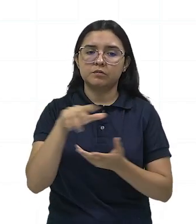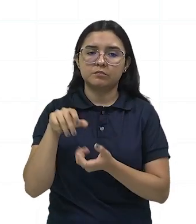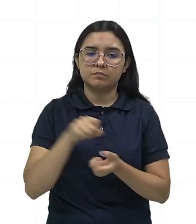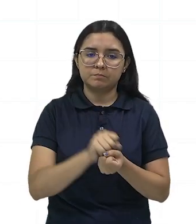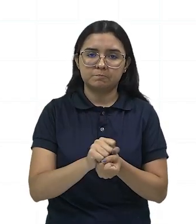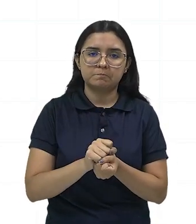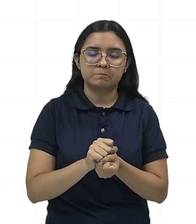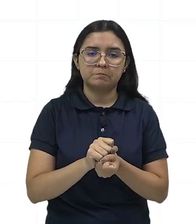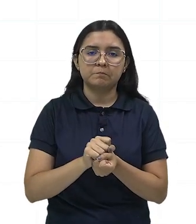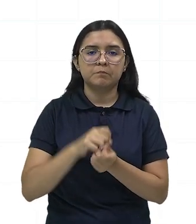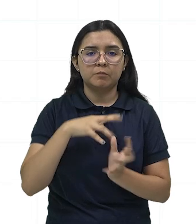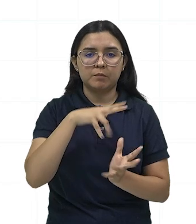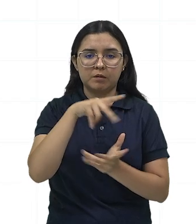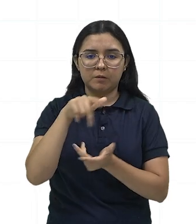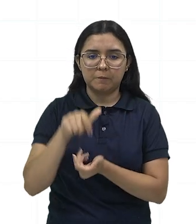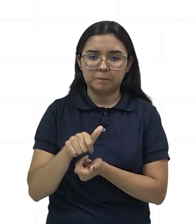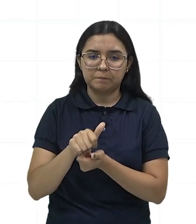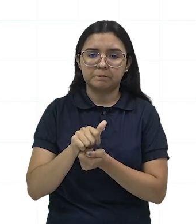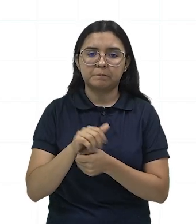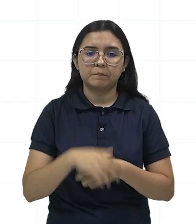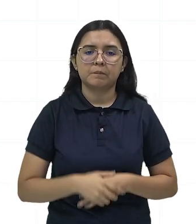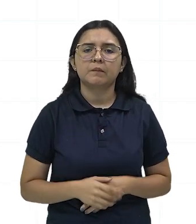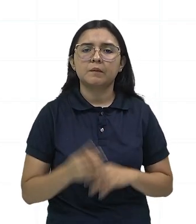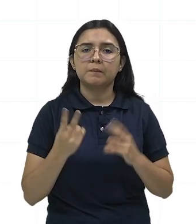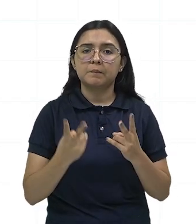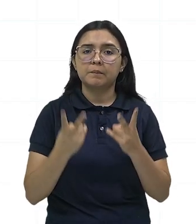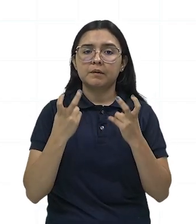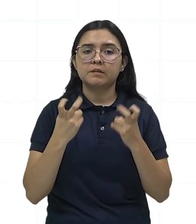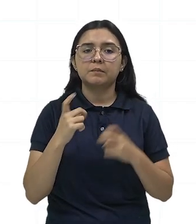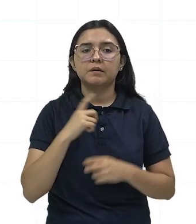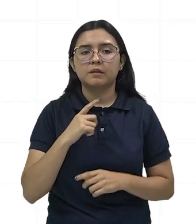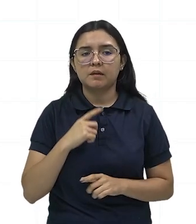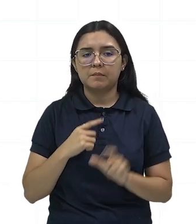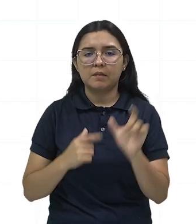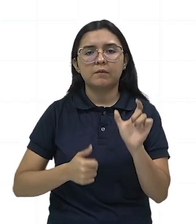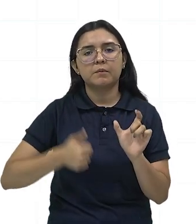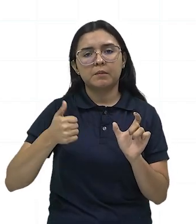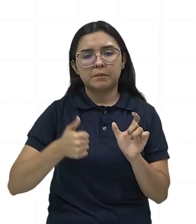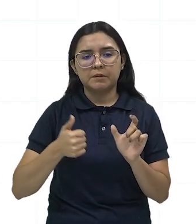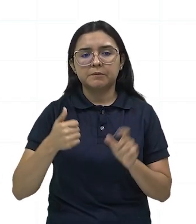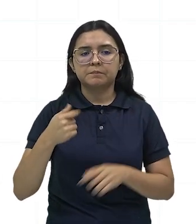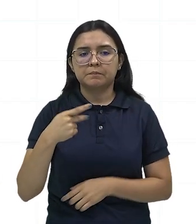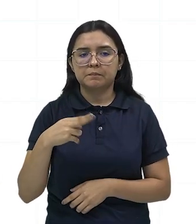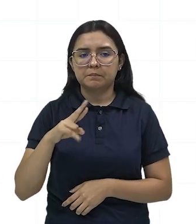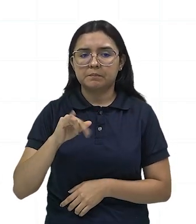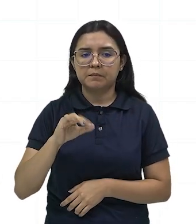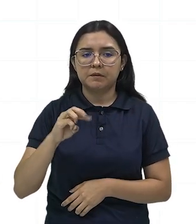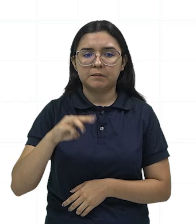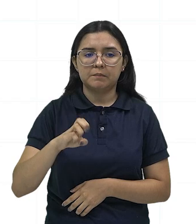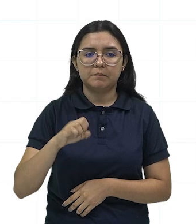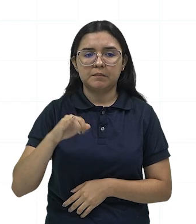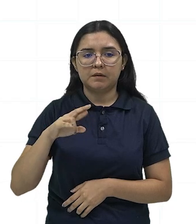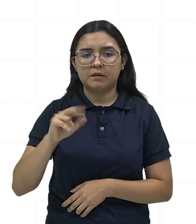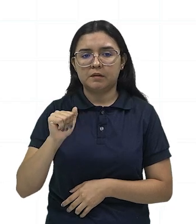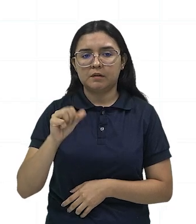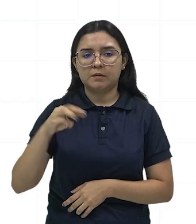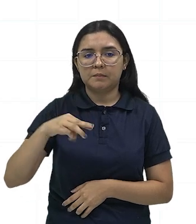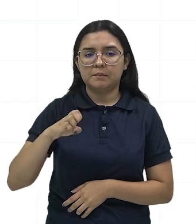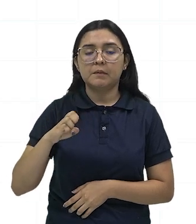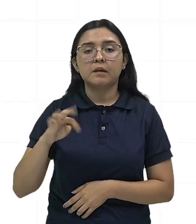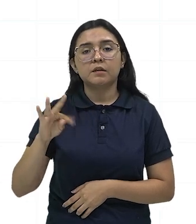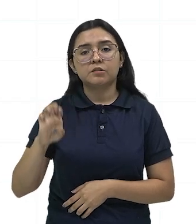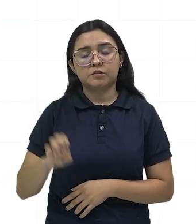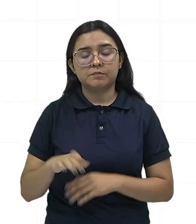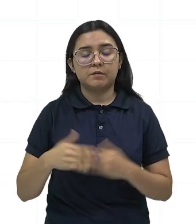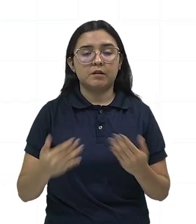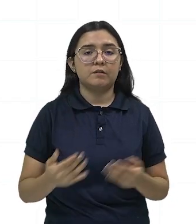sustentabilidade para o nosso planeta. Percebam que ali eu tenho meu primeiramente. Estou situando na primeira informação que eu considero importante, quero